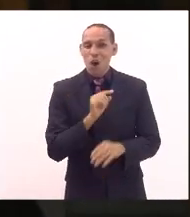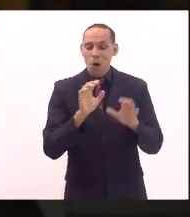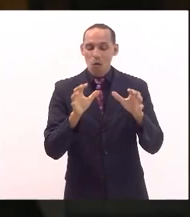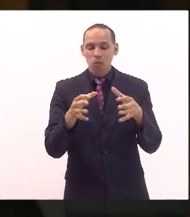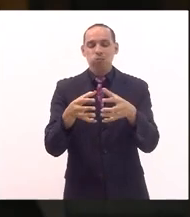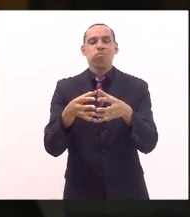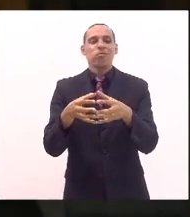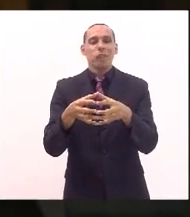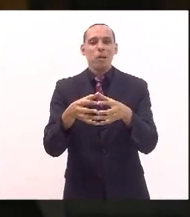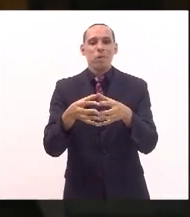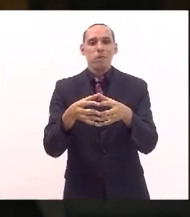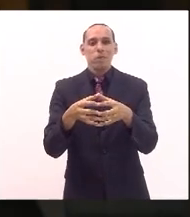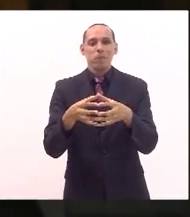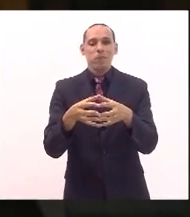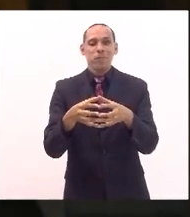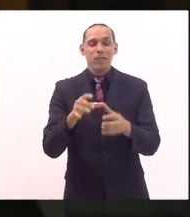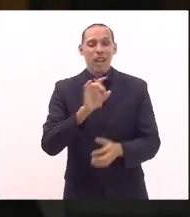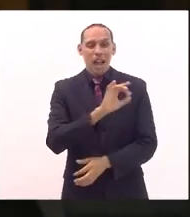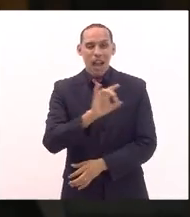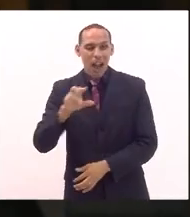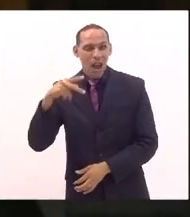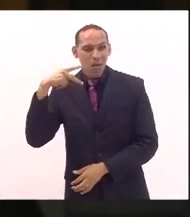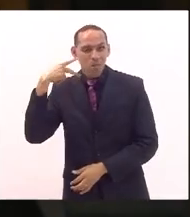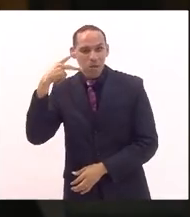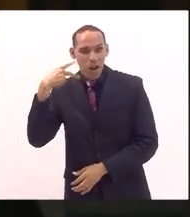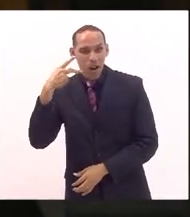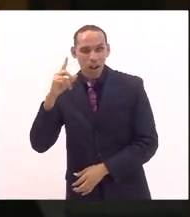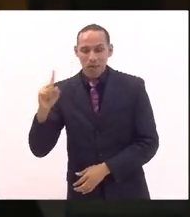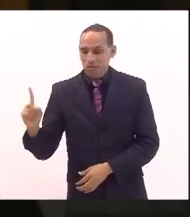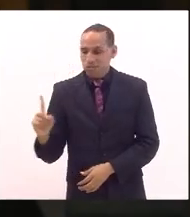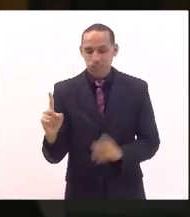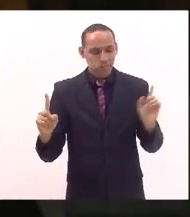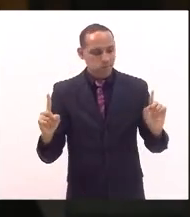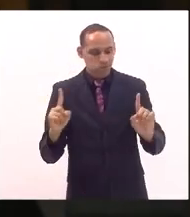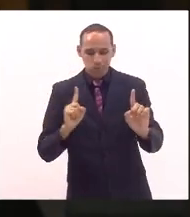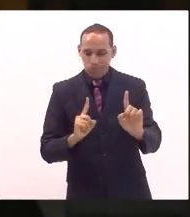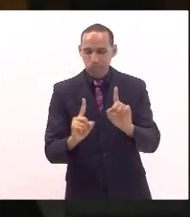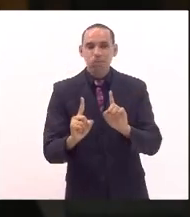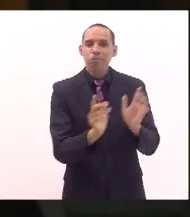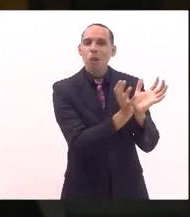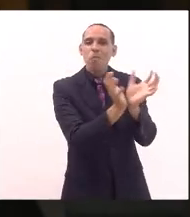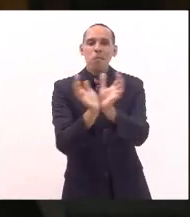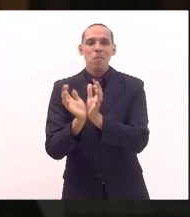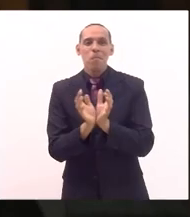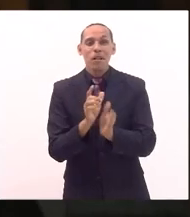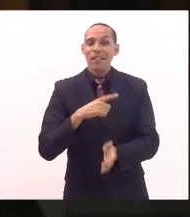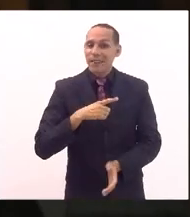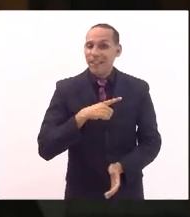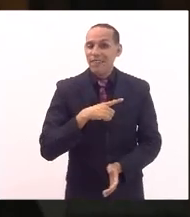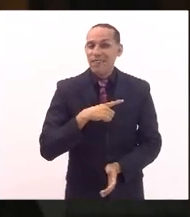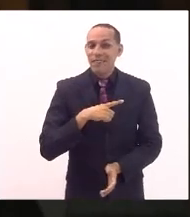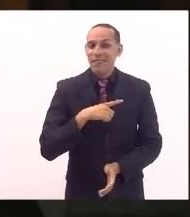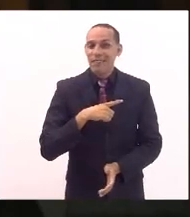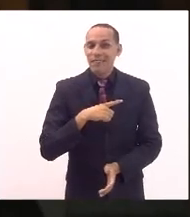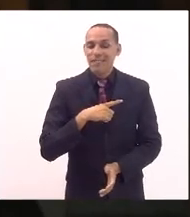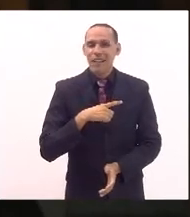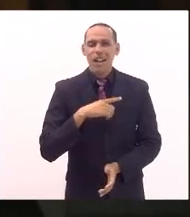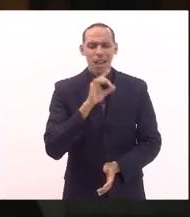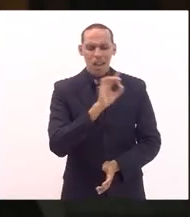coletivo e cada parlamentar tem uma equipe e cada parlamentar